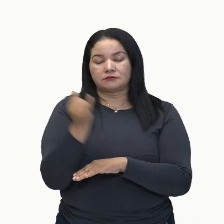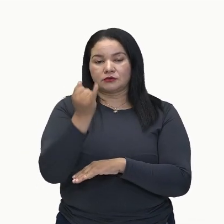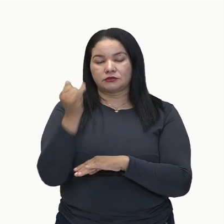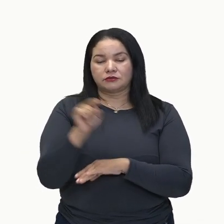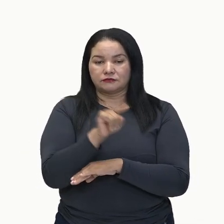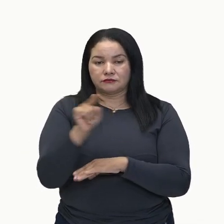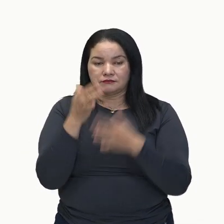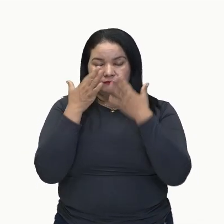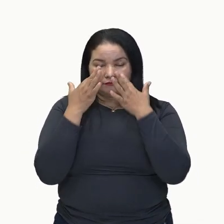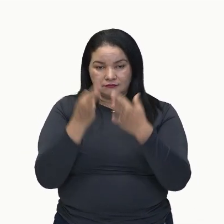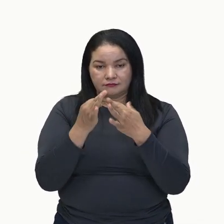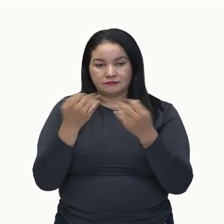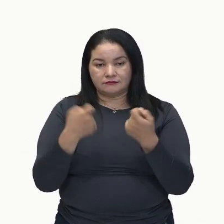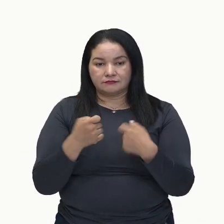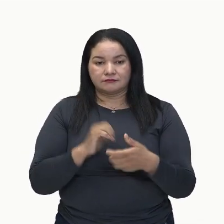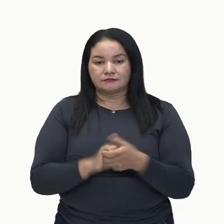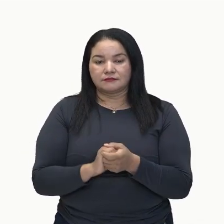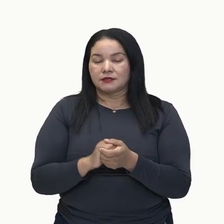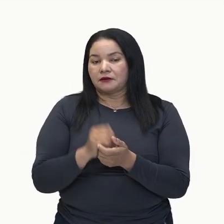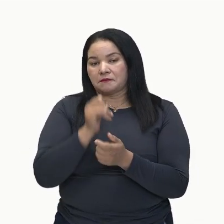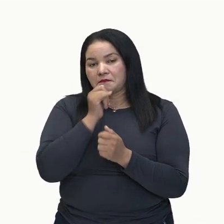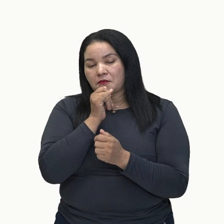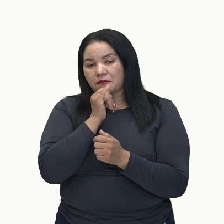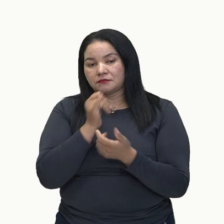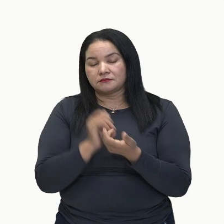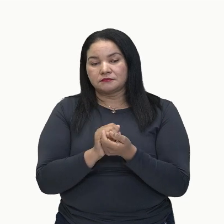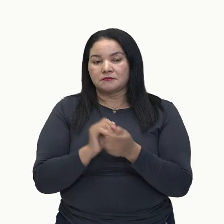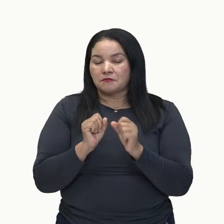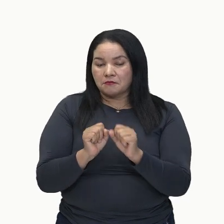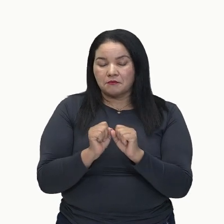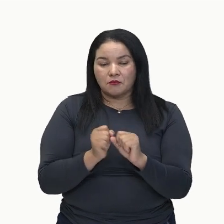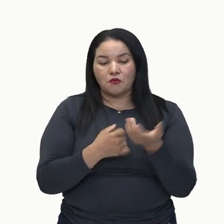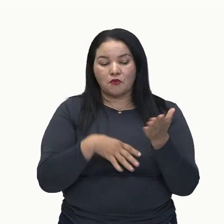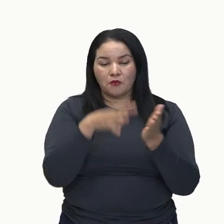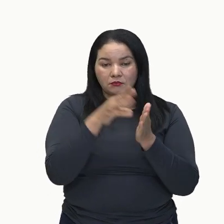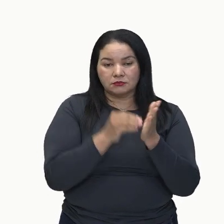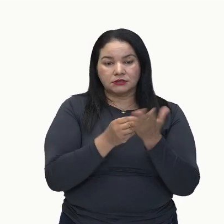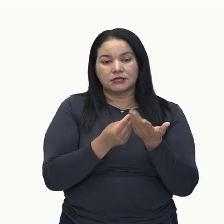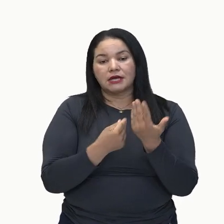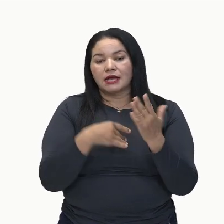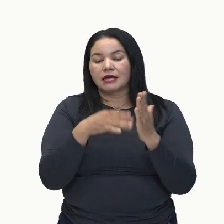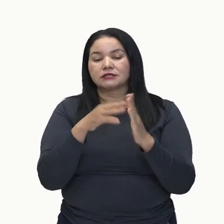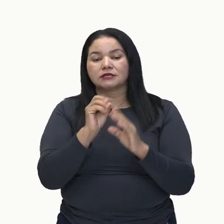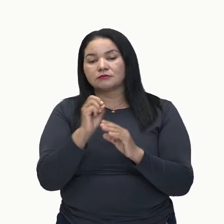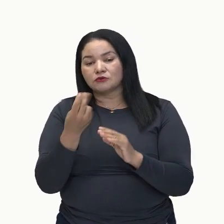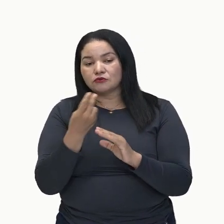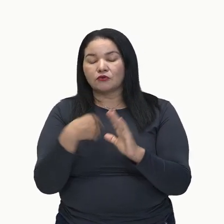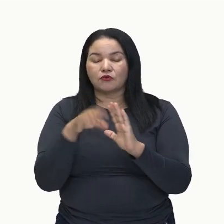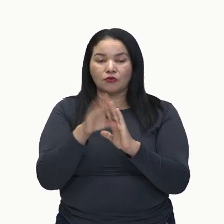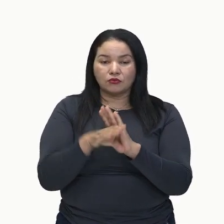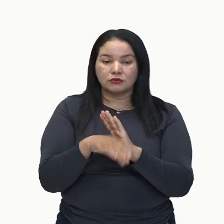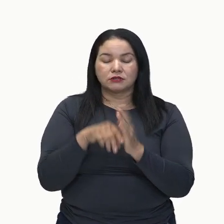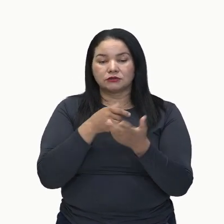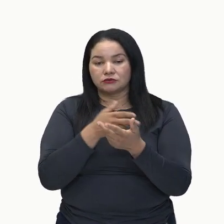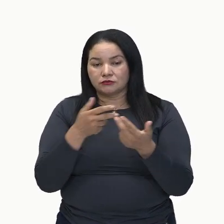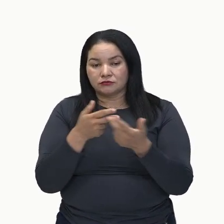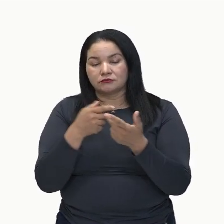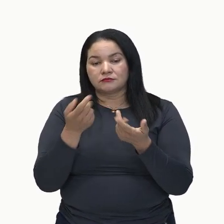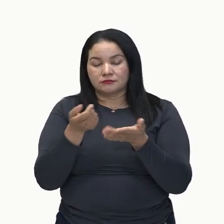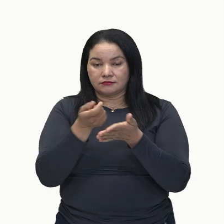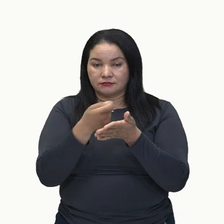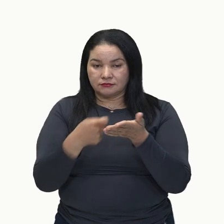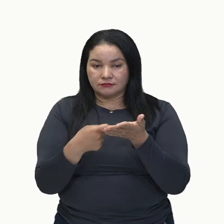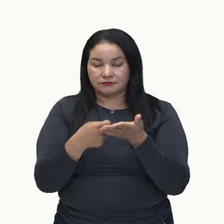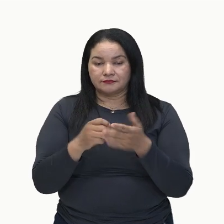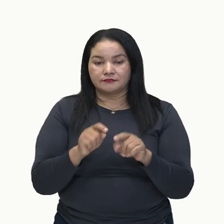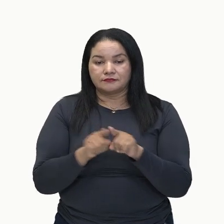costumam se excluir exemplos ou repetições de conceitos. Construir apontamentos segundo o tipo de resenha